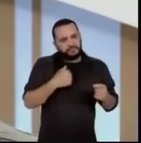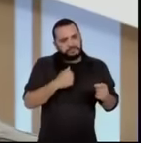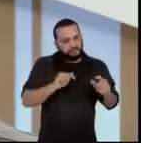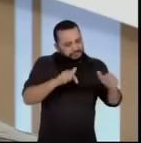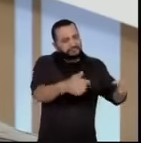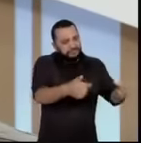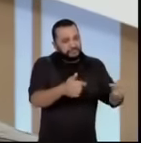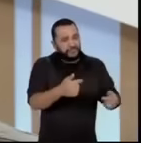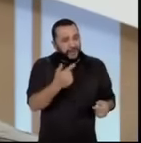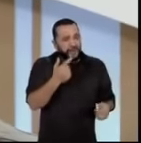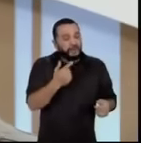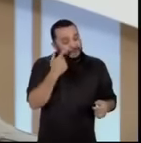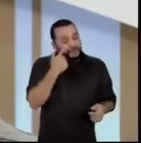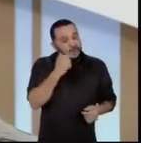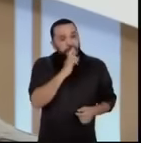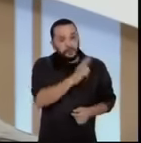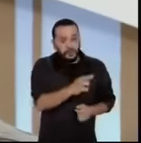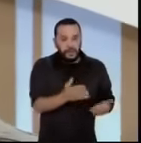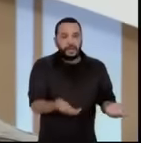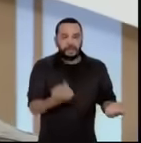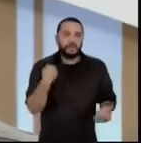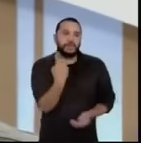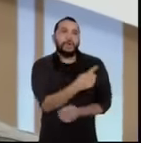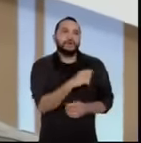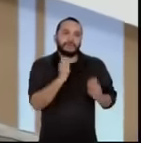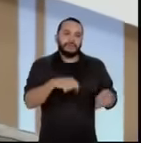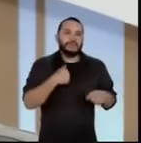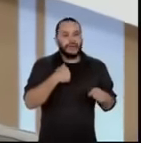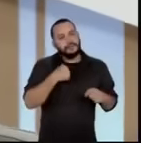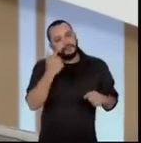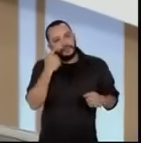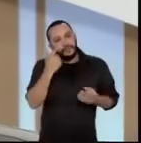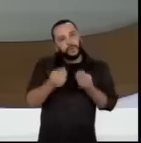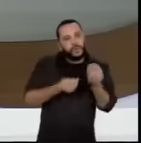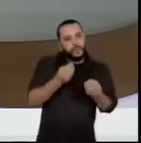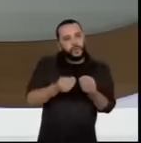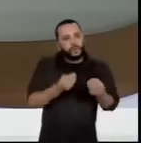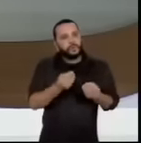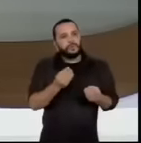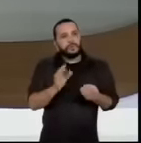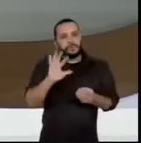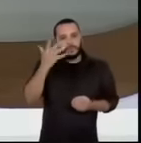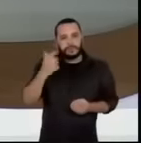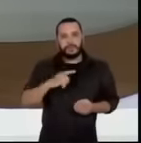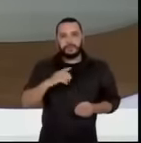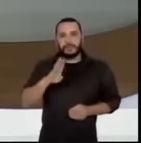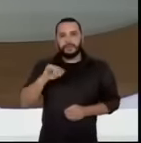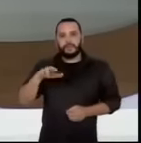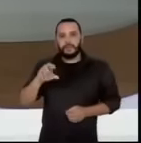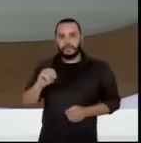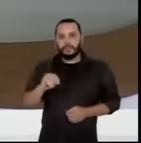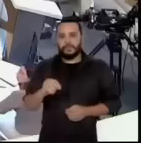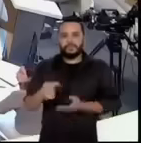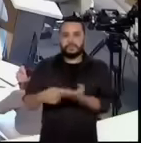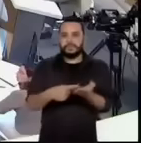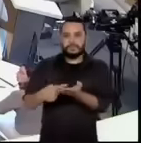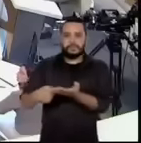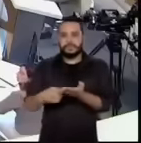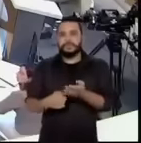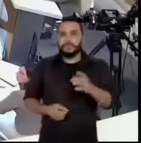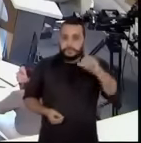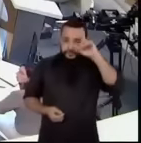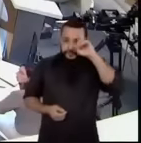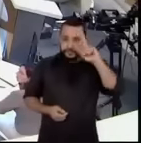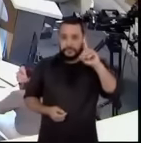trazer resultado e nós vamos poder fazer um balanço disso tudo aí que está sendo feito. Bruno, Daniela, Bruno, vocês se acertam. Não, vou voltar ao Dia do Fogo,